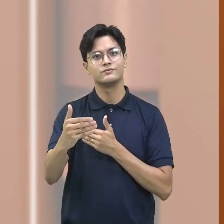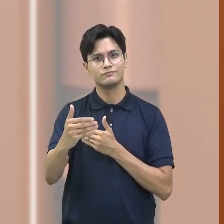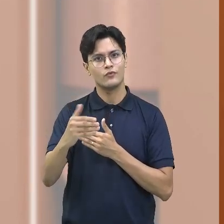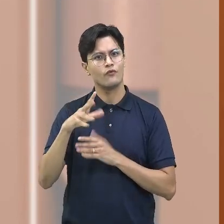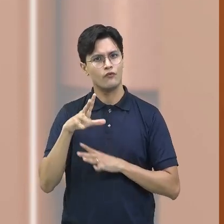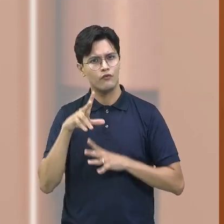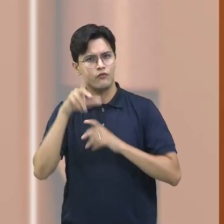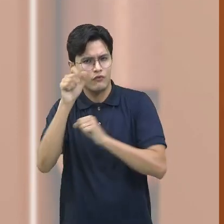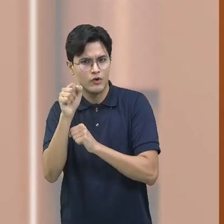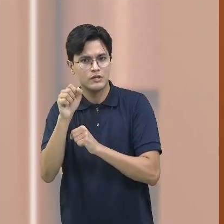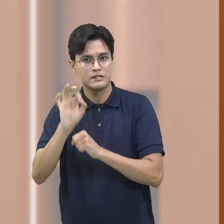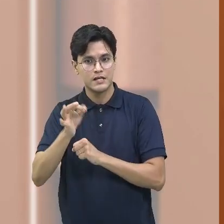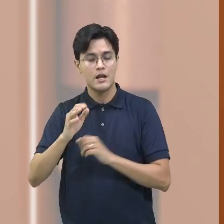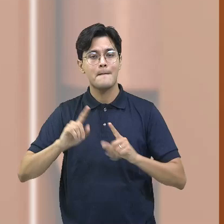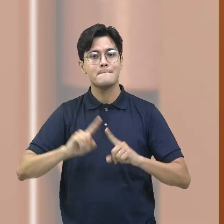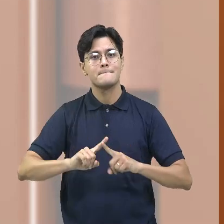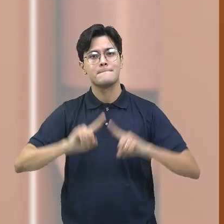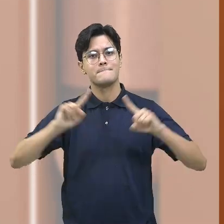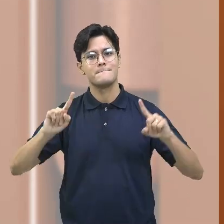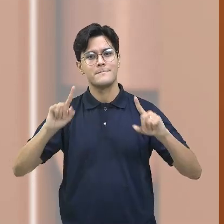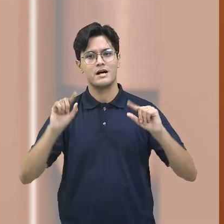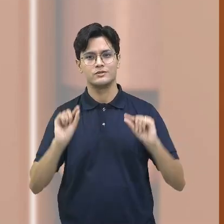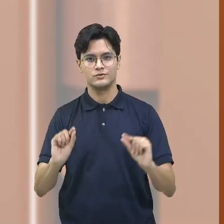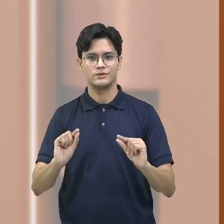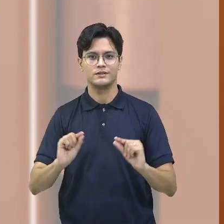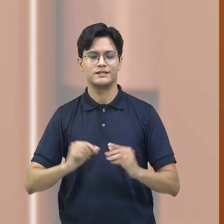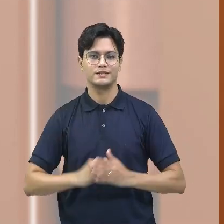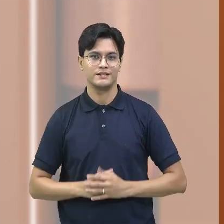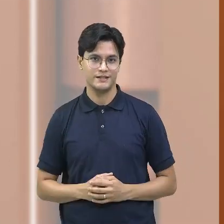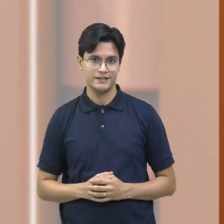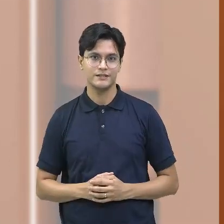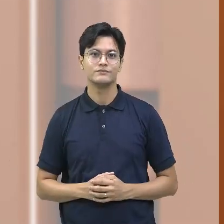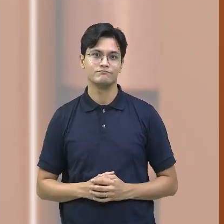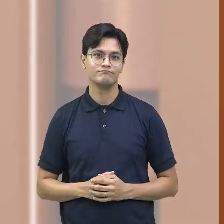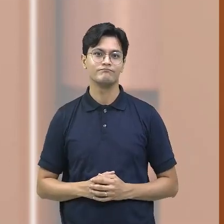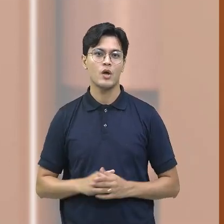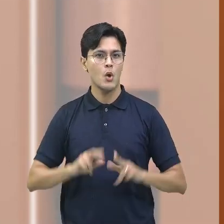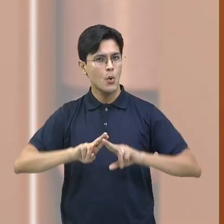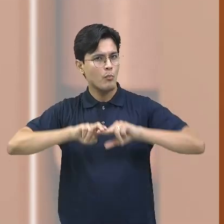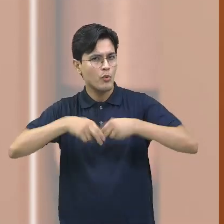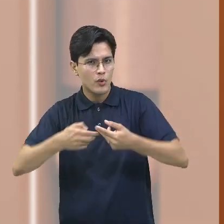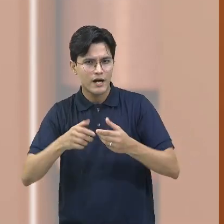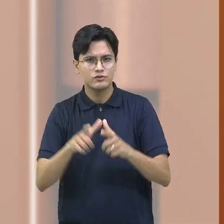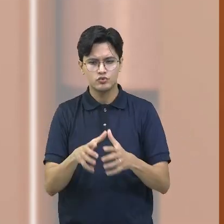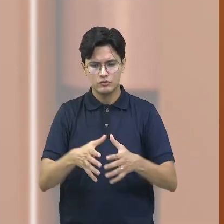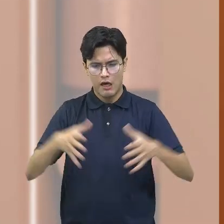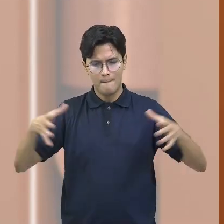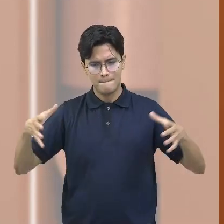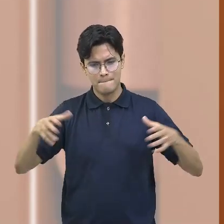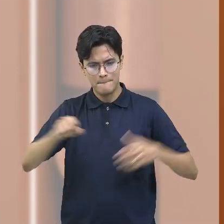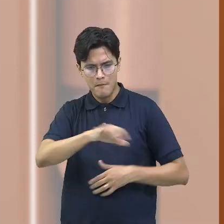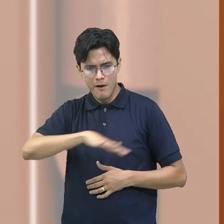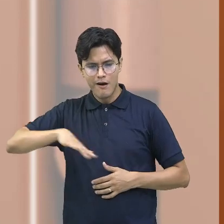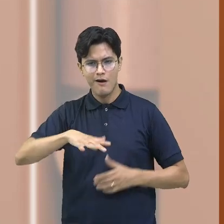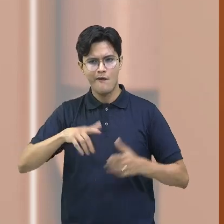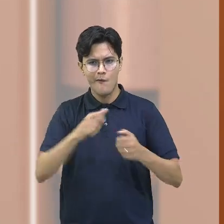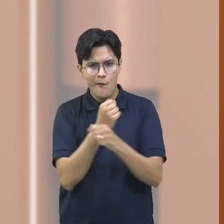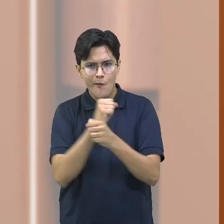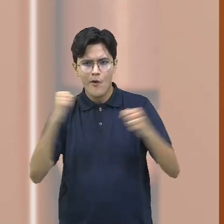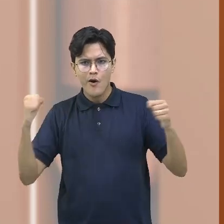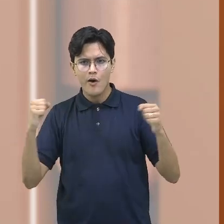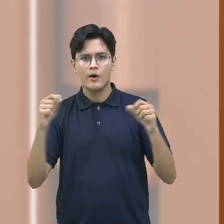forte. Porém, justamente pela vasta extensão e principalmente